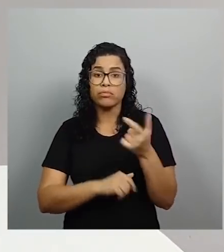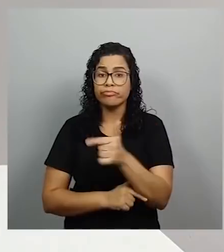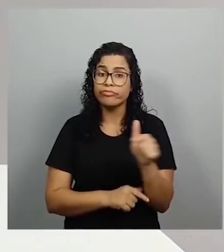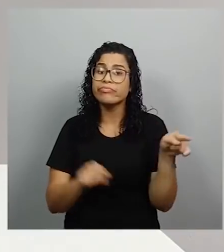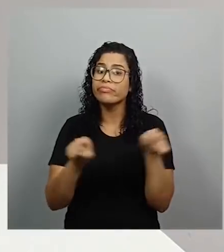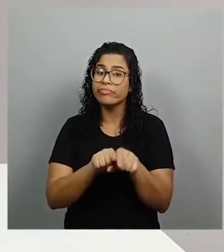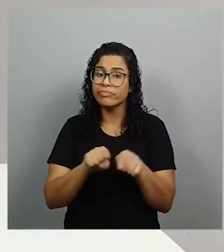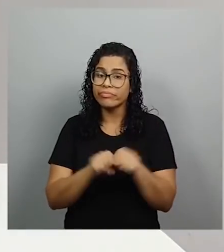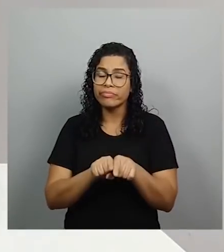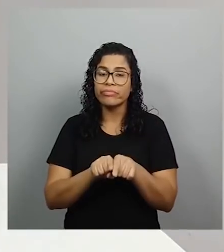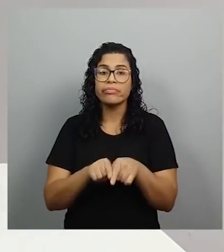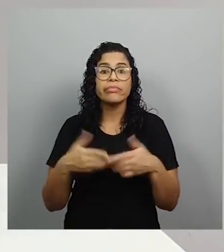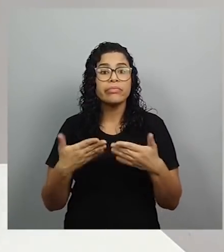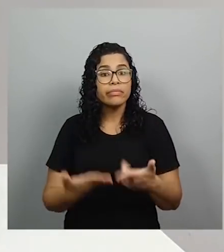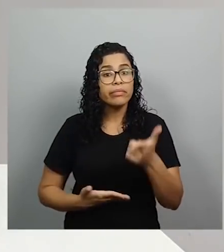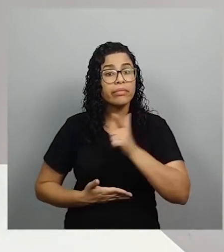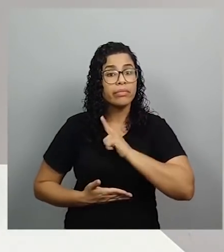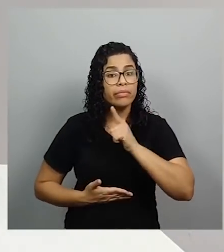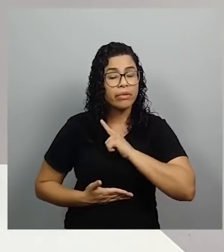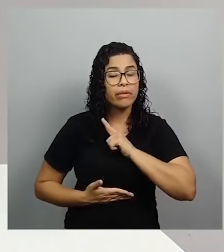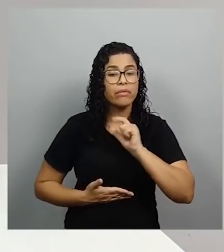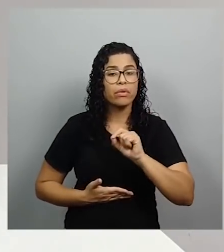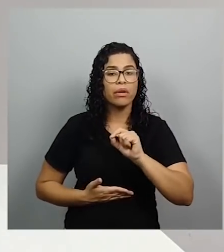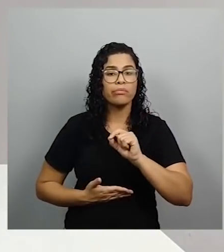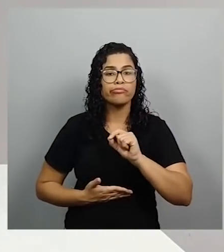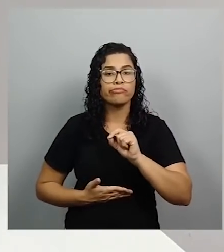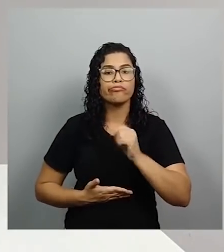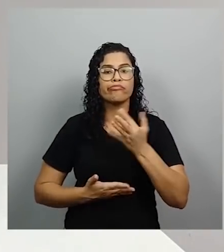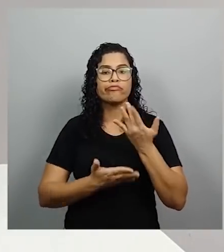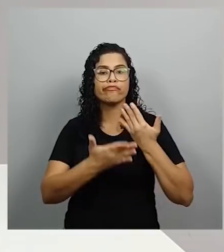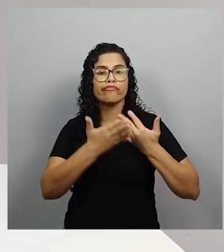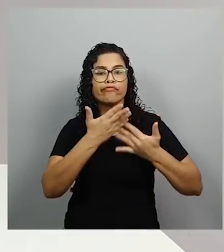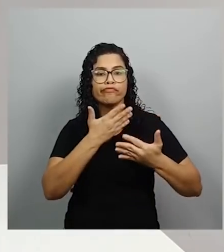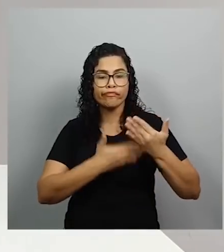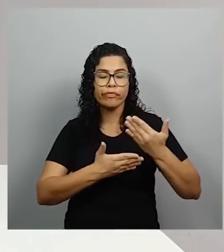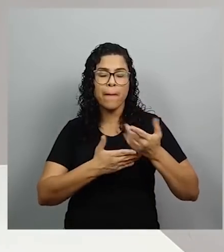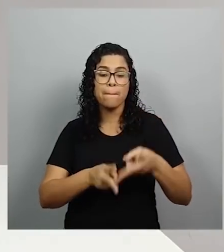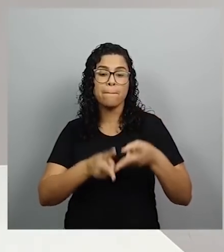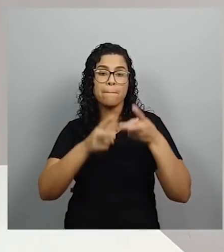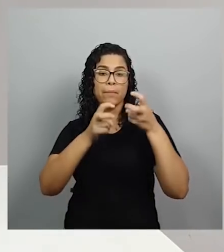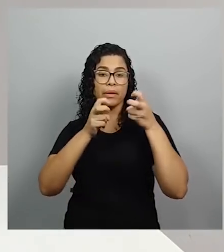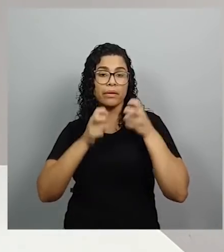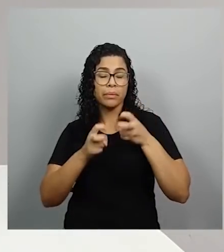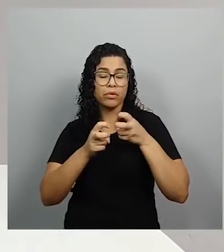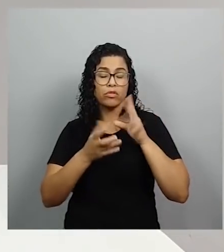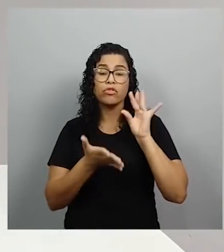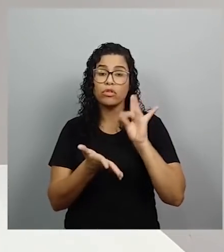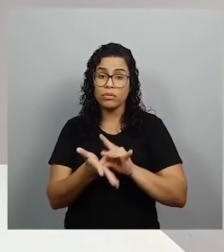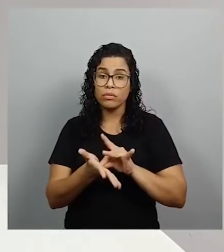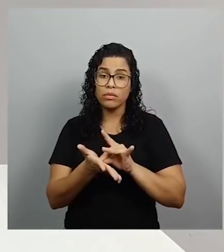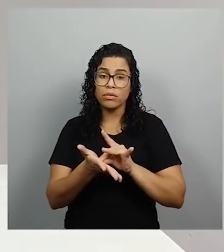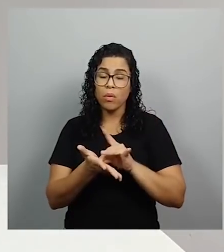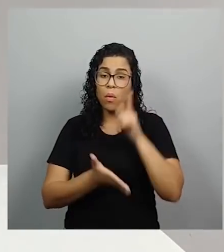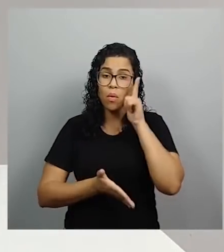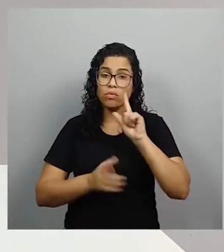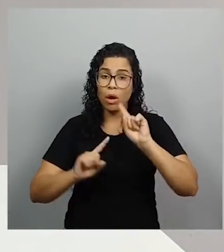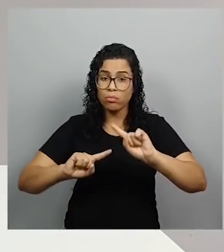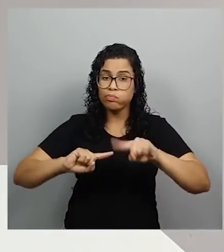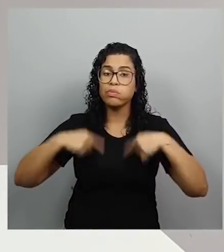momento, novamente houve um grande recuo que só percebemos, de fato, que começou a ser superado